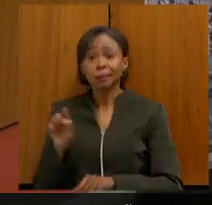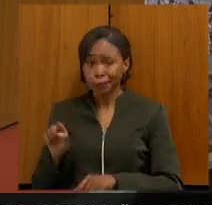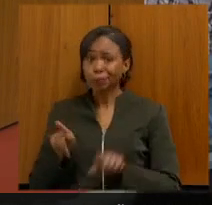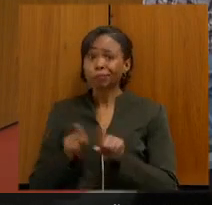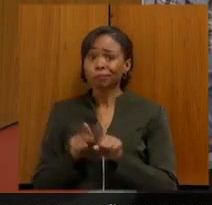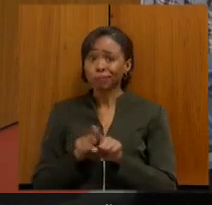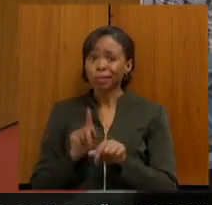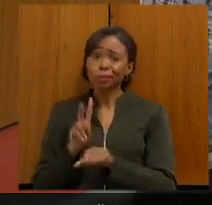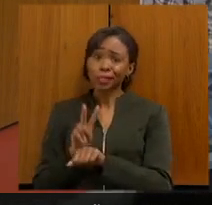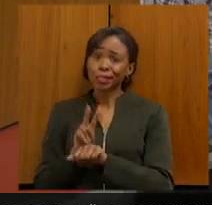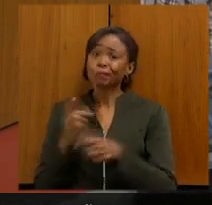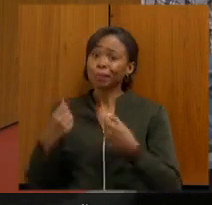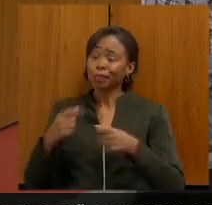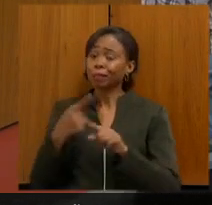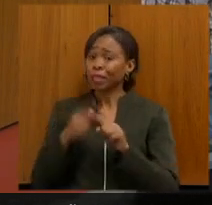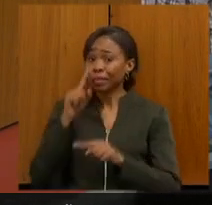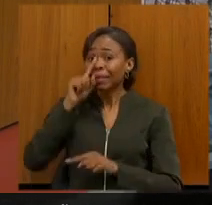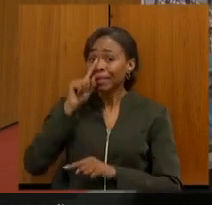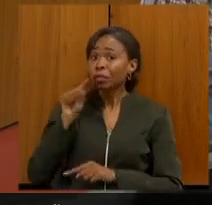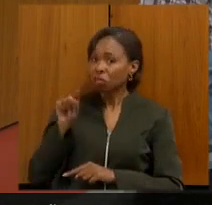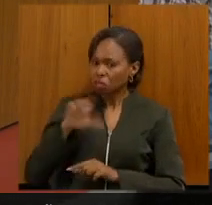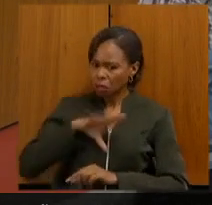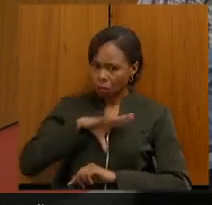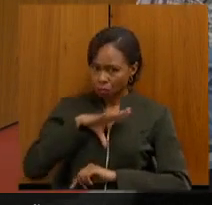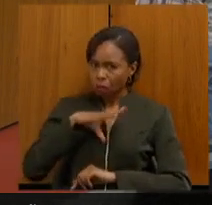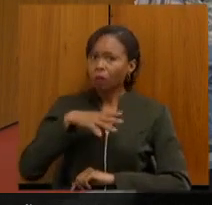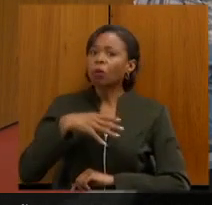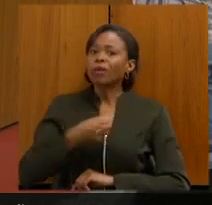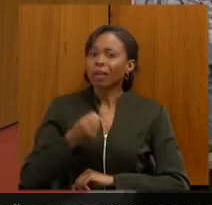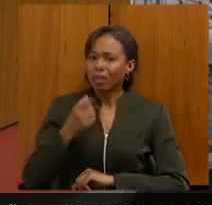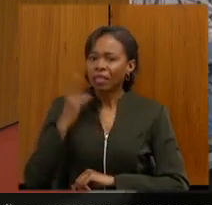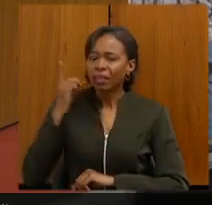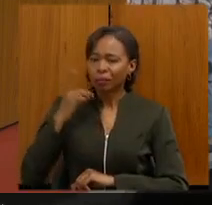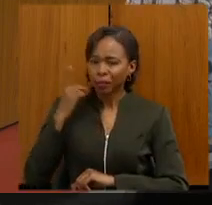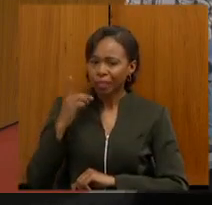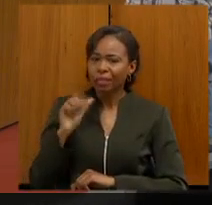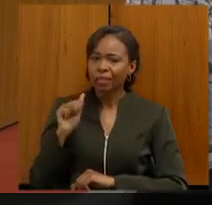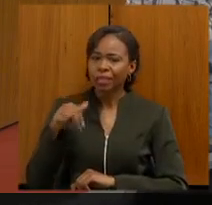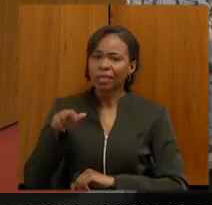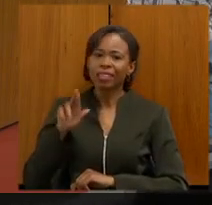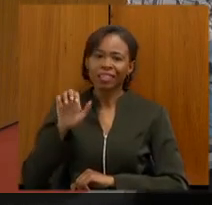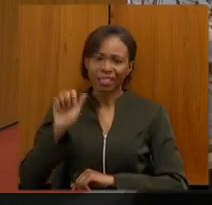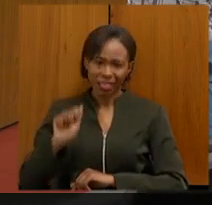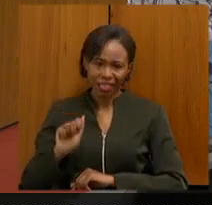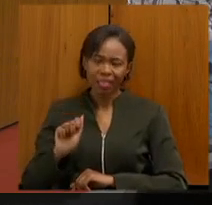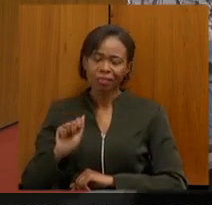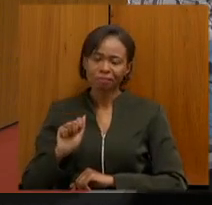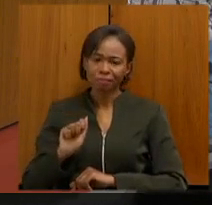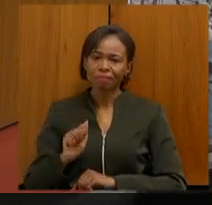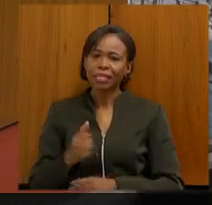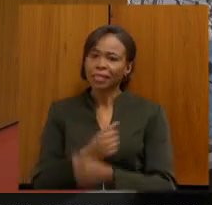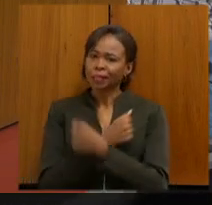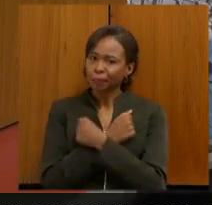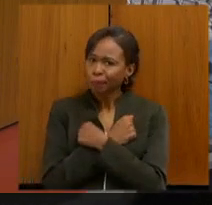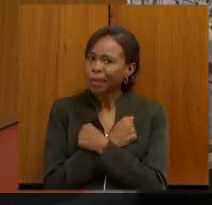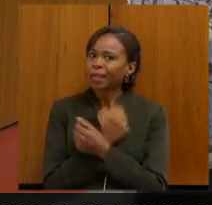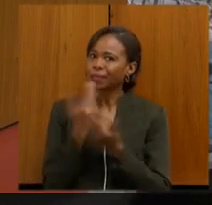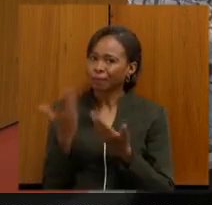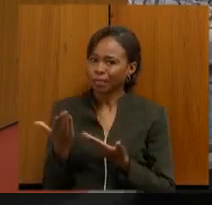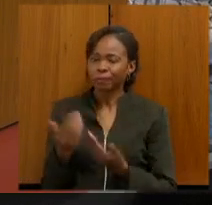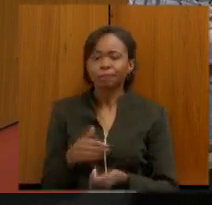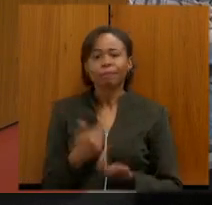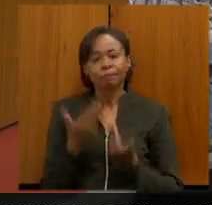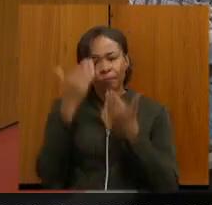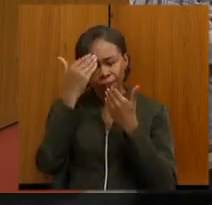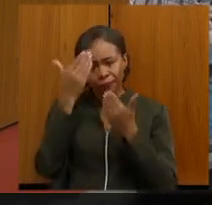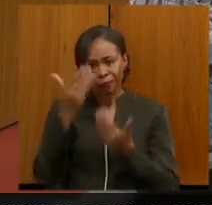isso né Deputado dele essa coragem também eu queria ressaltar aqui dá um abraço pela terna Deputado obrigado